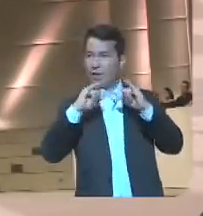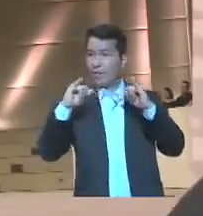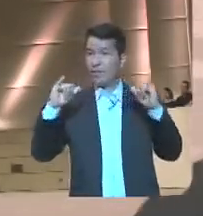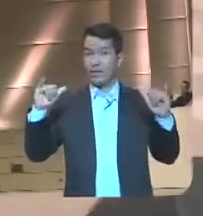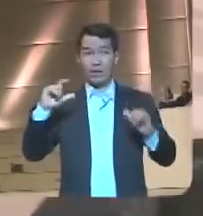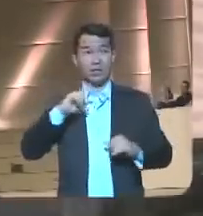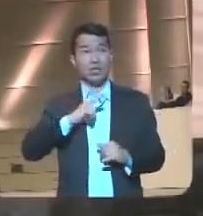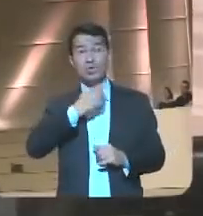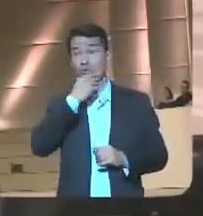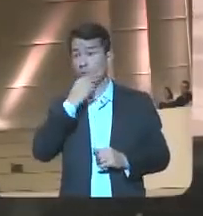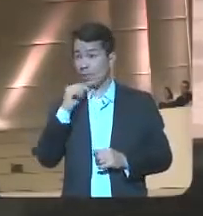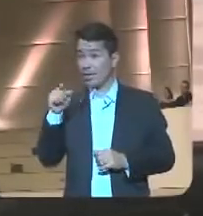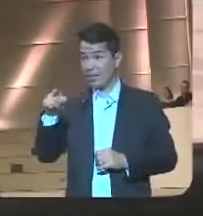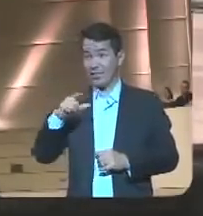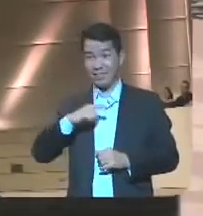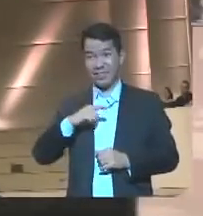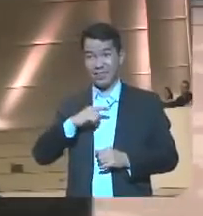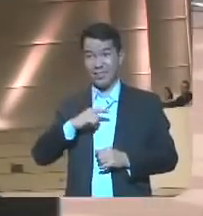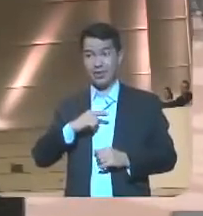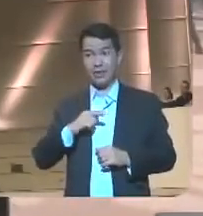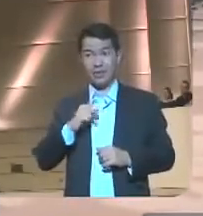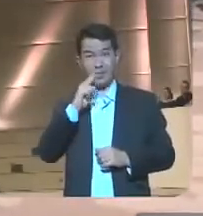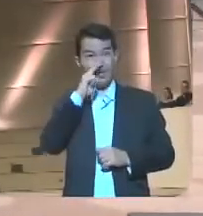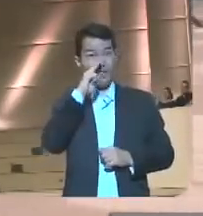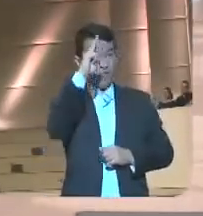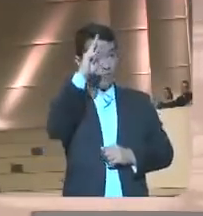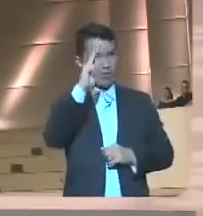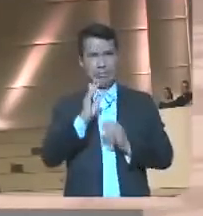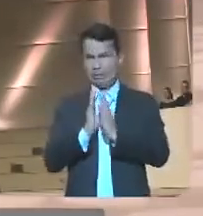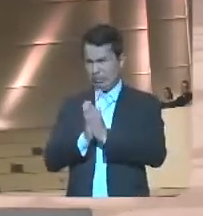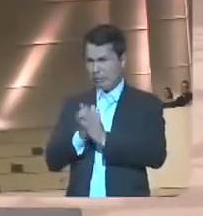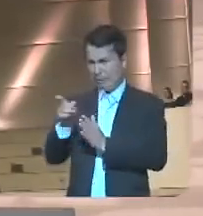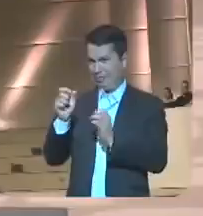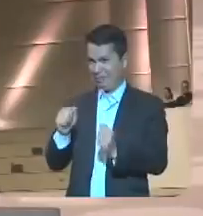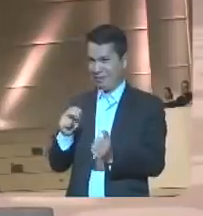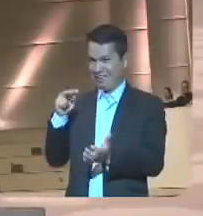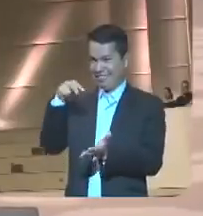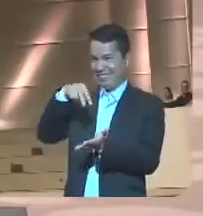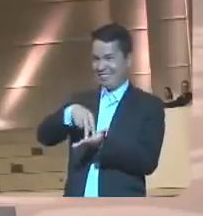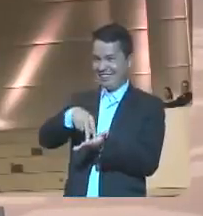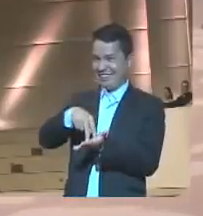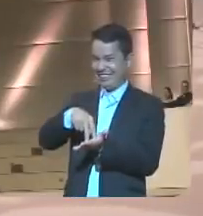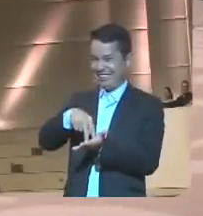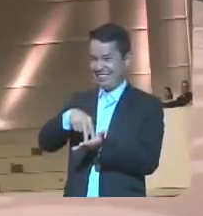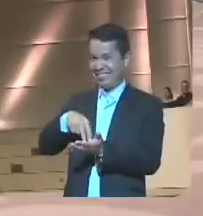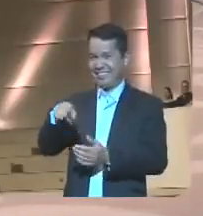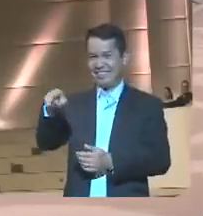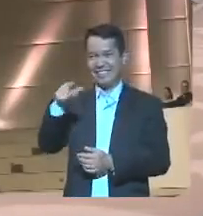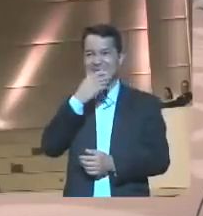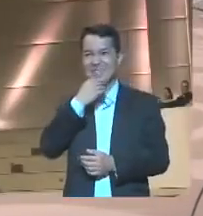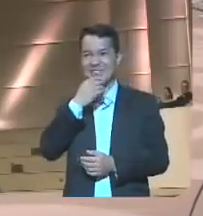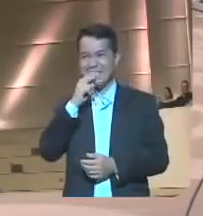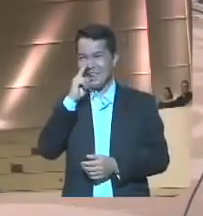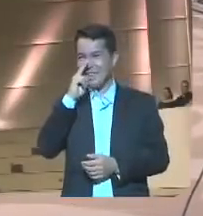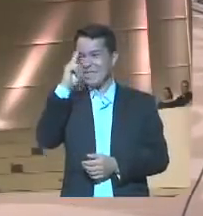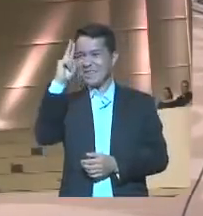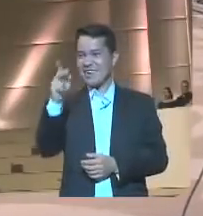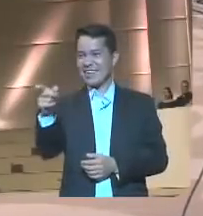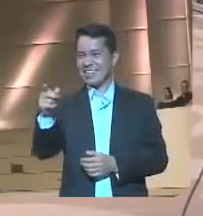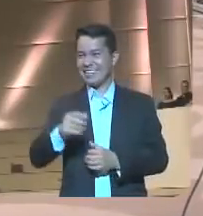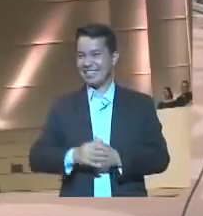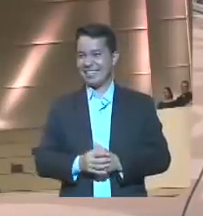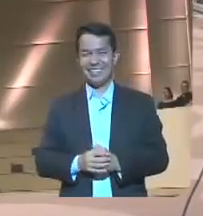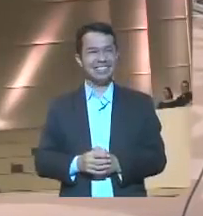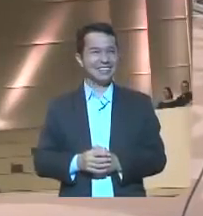forte demais posso mostrar a você você fica de pé um pouquinho alguém bota câmara nesse moço aqui ó pode ser